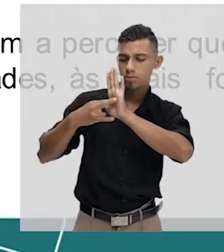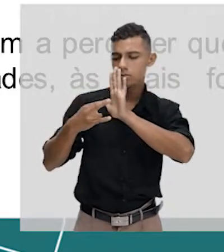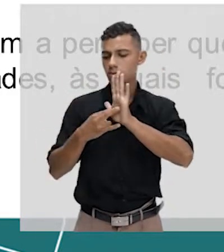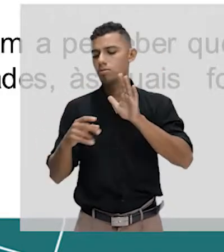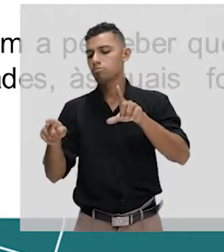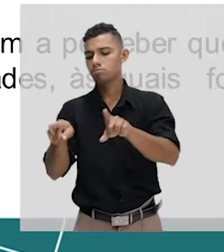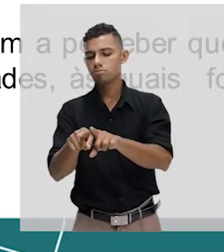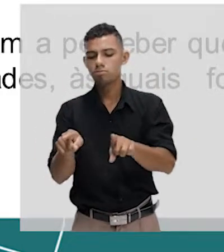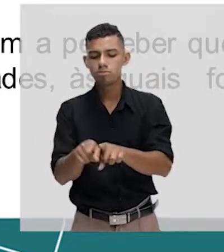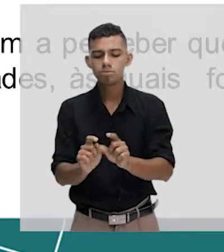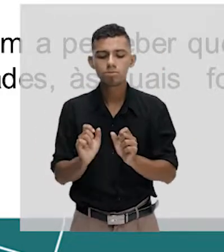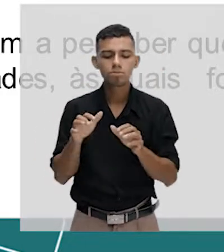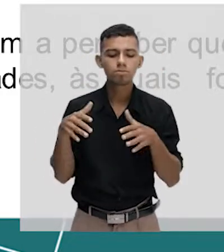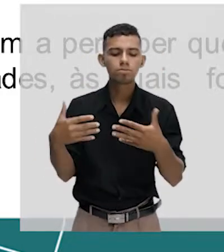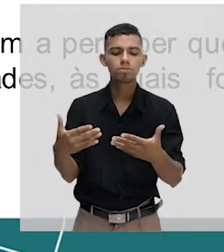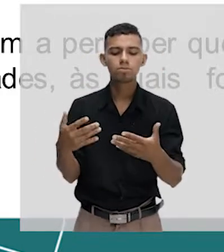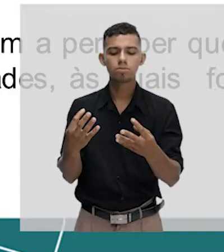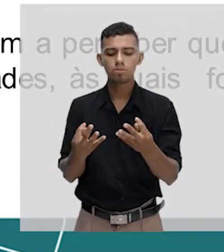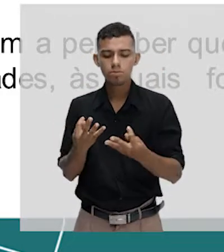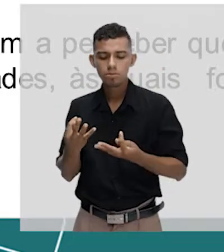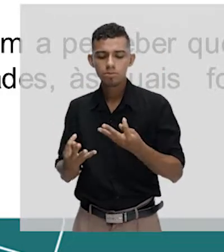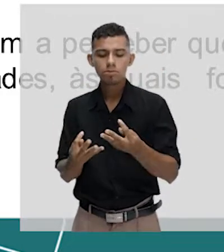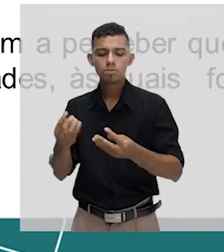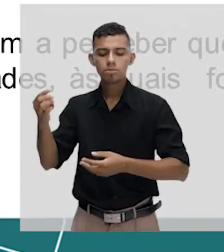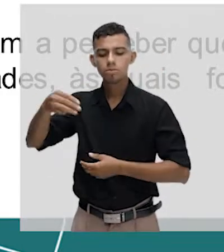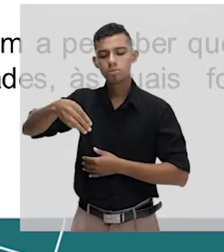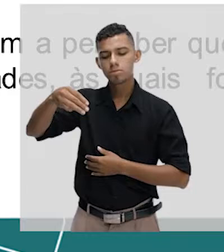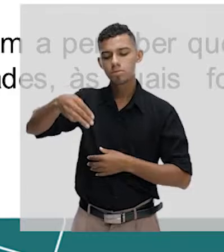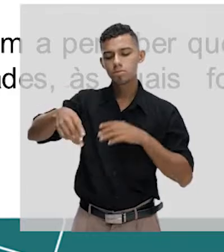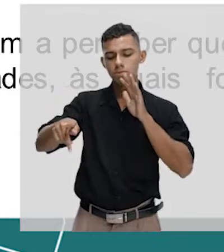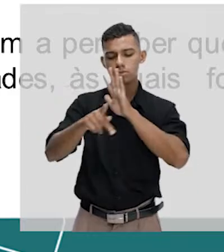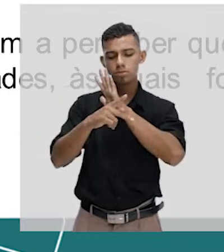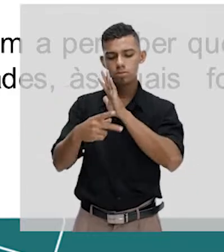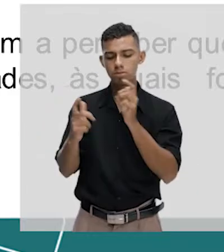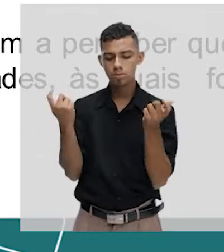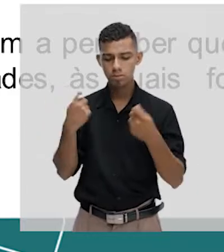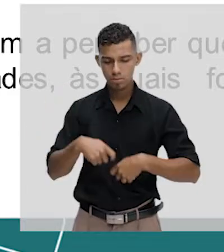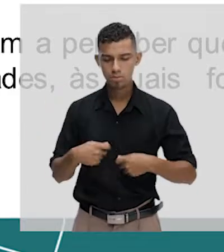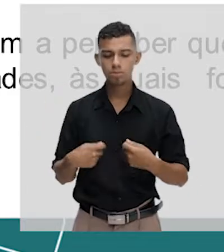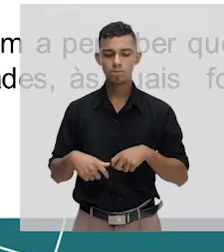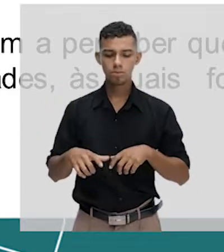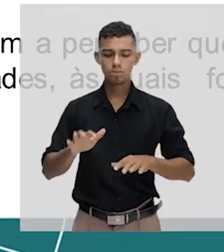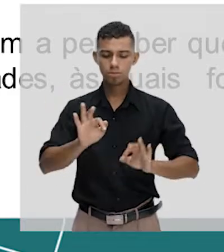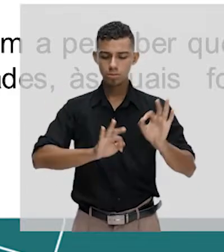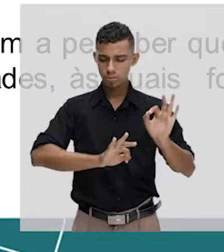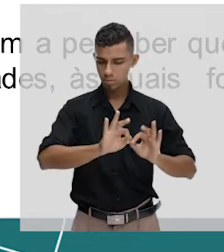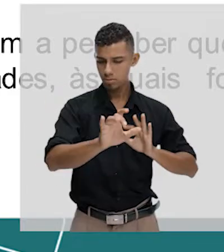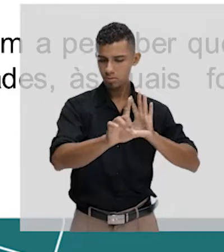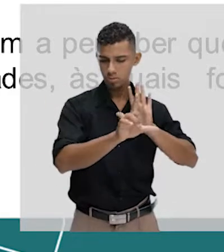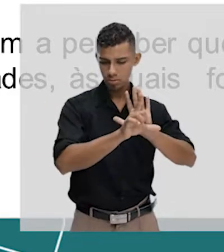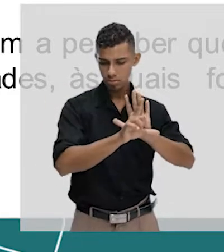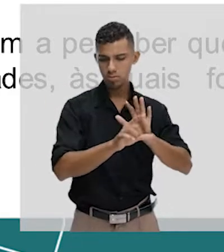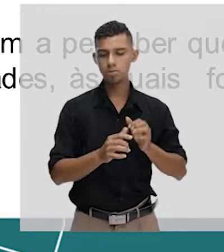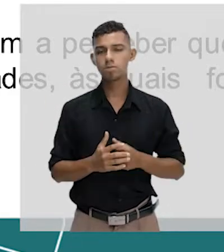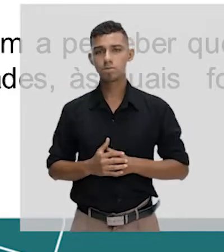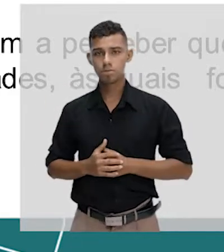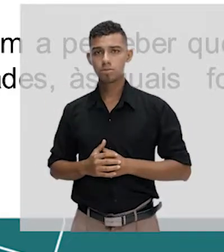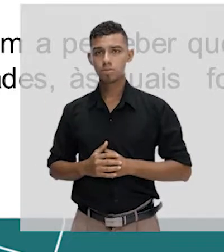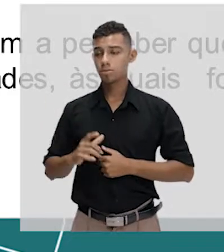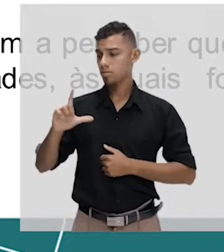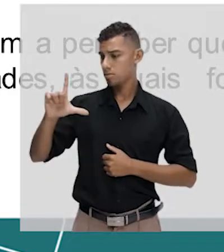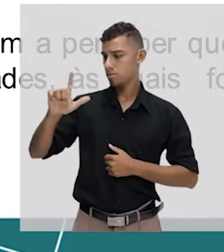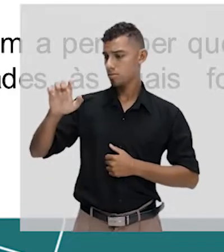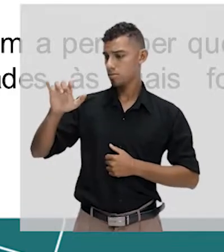regularidades, às quais foi dado um tratamento matemático, permitindo que fossem expressos na forma de leis, que são